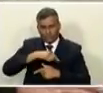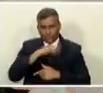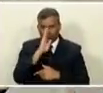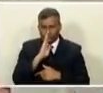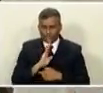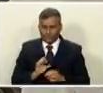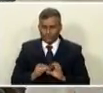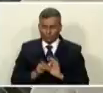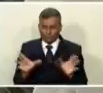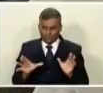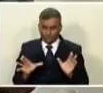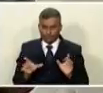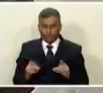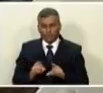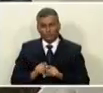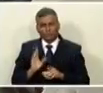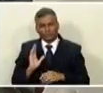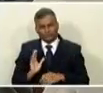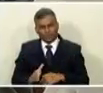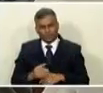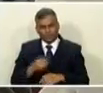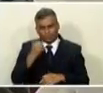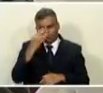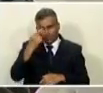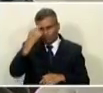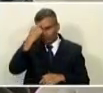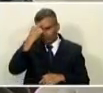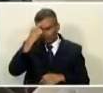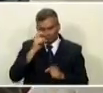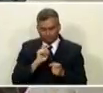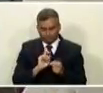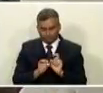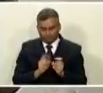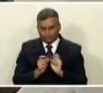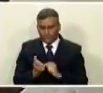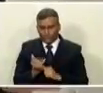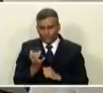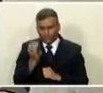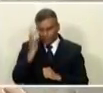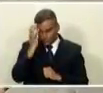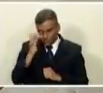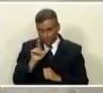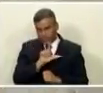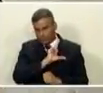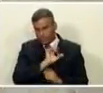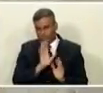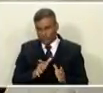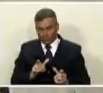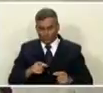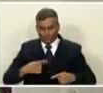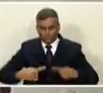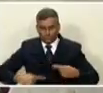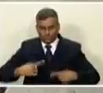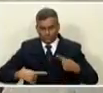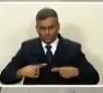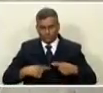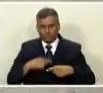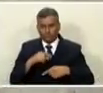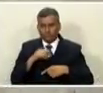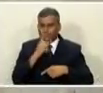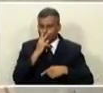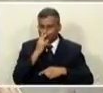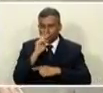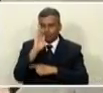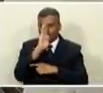Esse primeiro processo acabou, eu não lembro de cabeça aqui quantas reuniões foram, mas foram discutidas praticamente em todos os estados